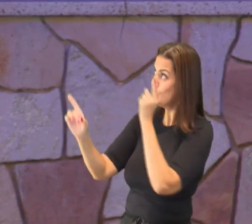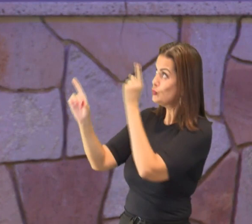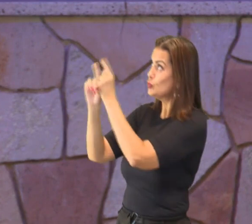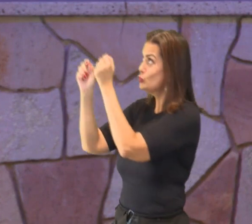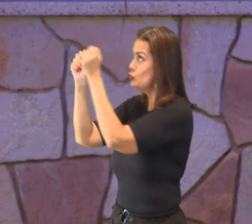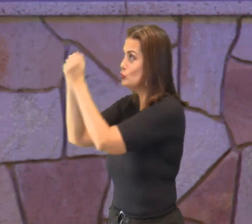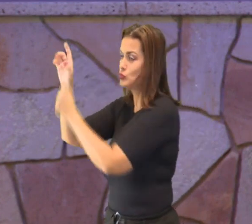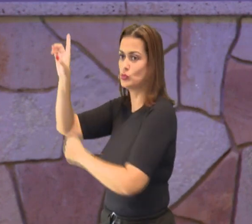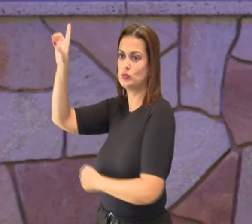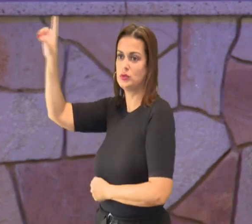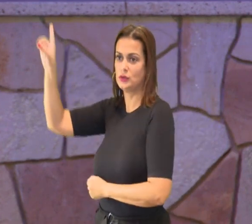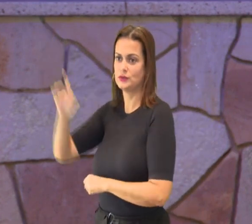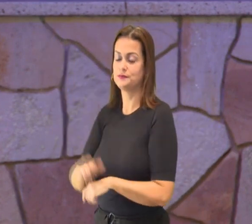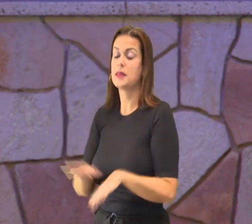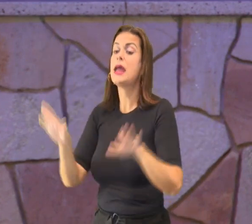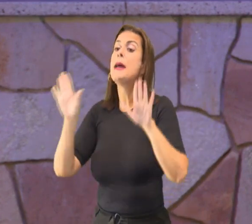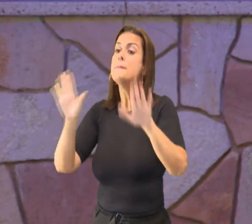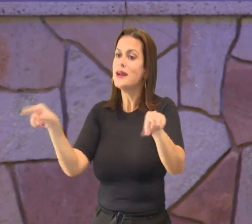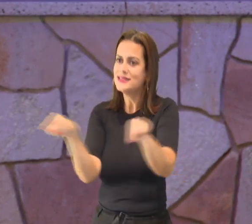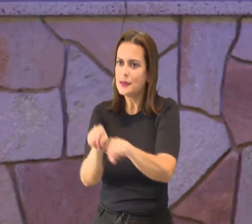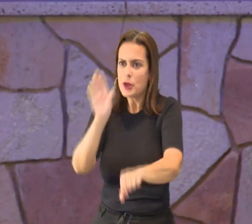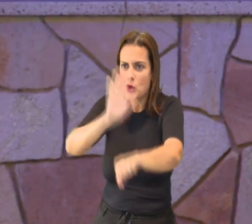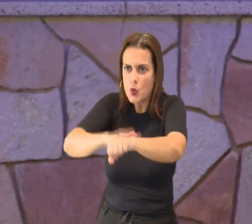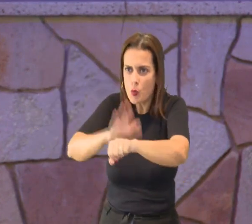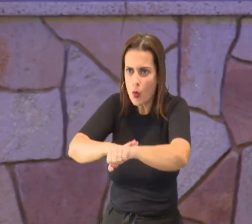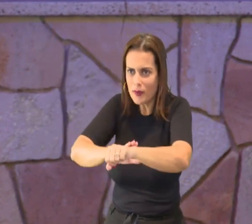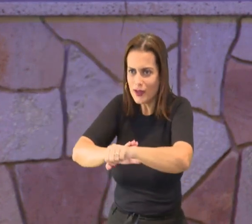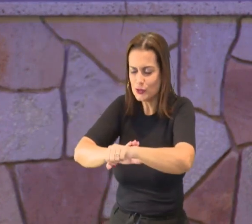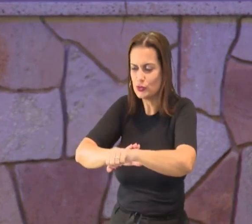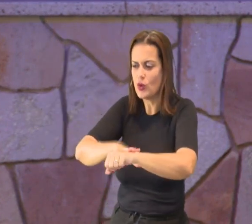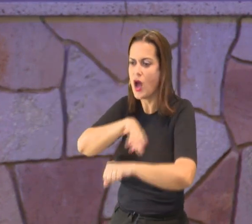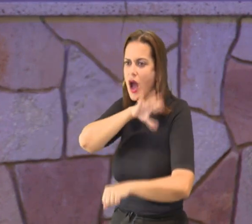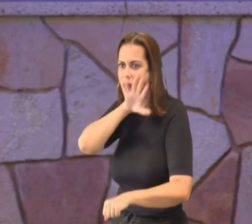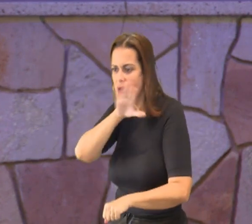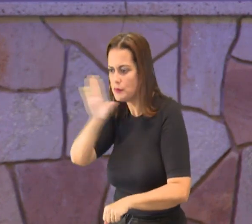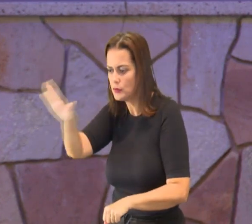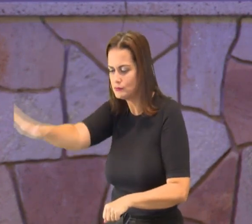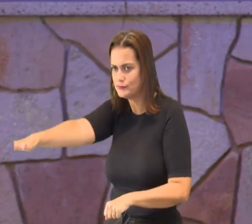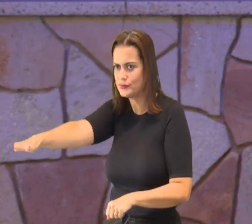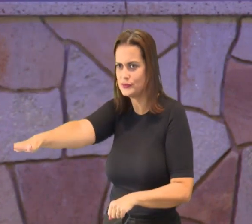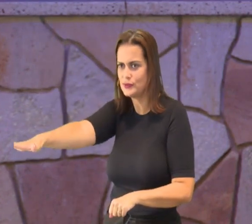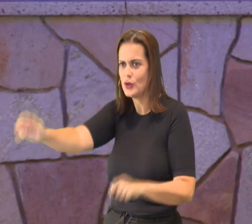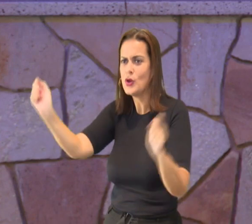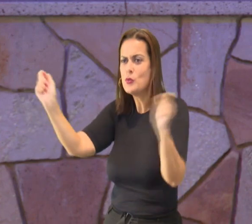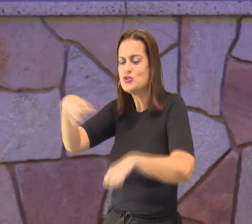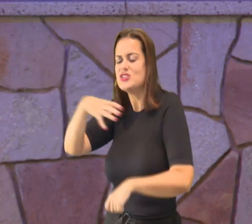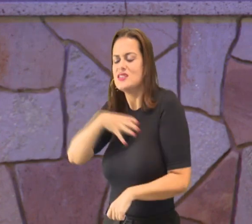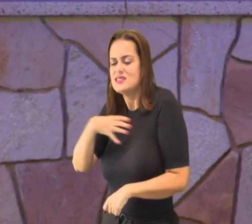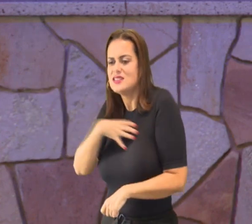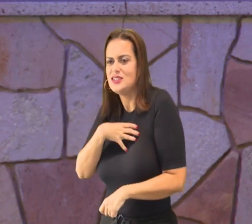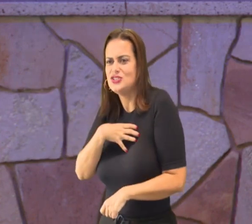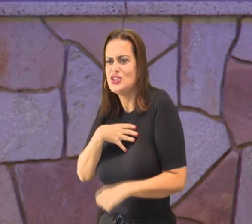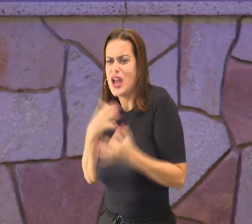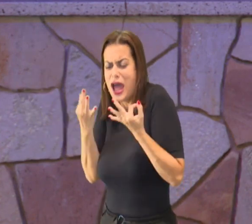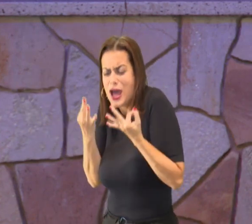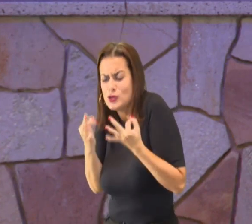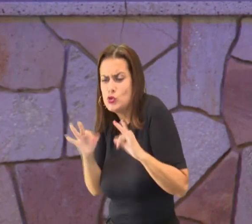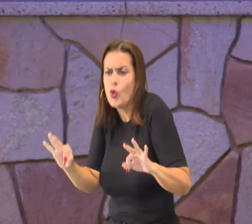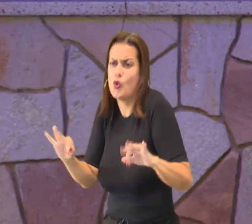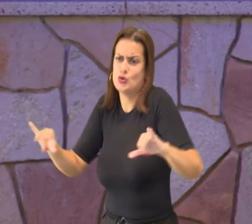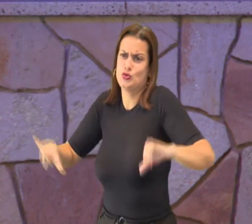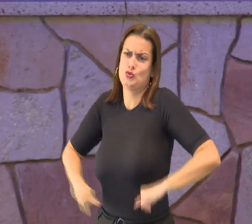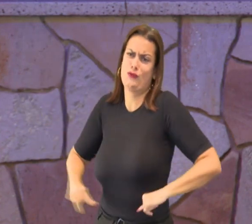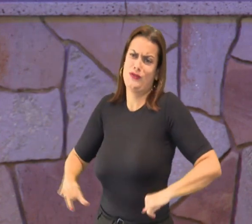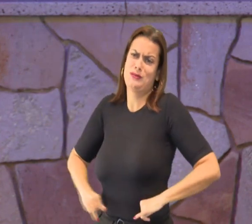quando ele colocava a mão, ele transferia para o animal. Ele poderia também, com esse ato, sentir a dor, o